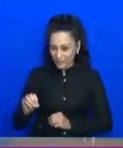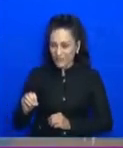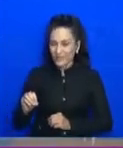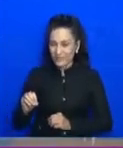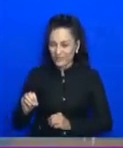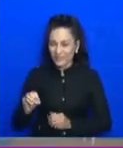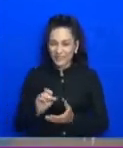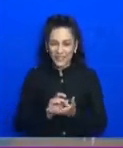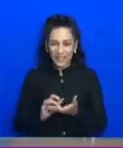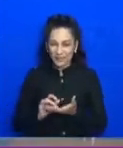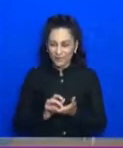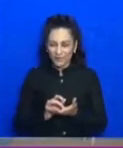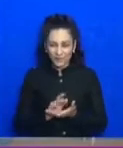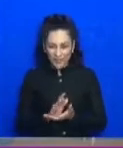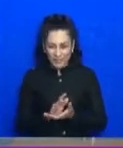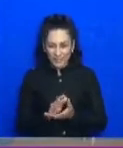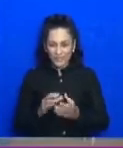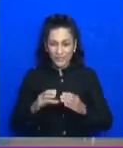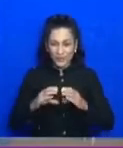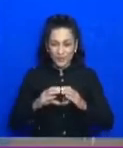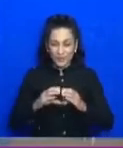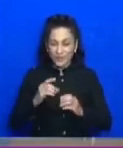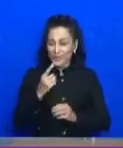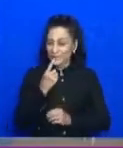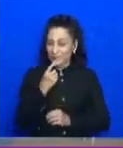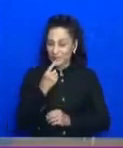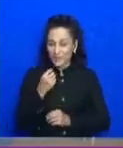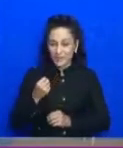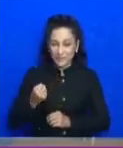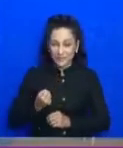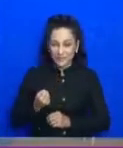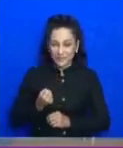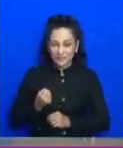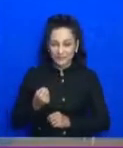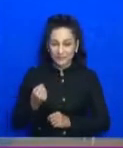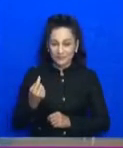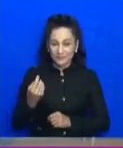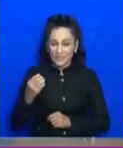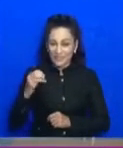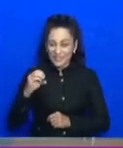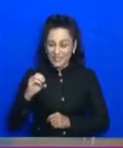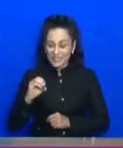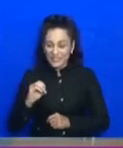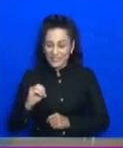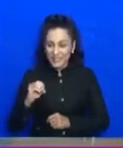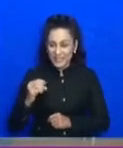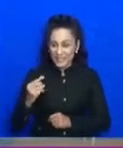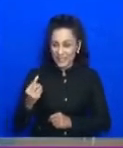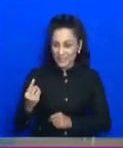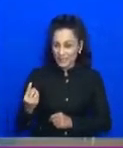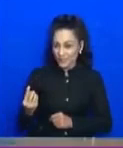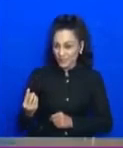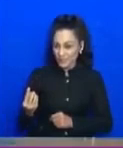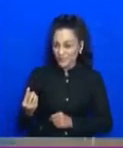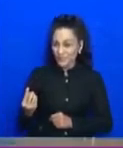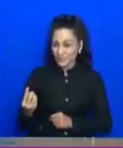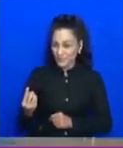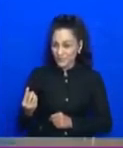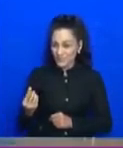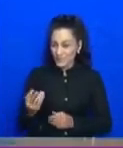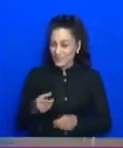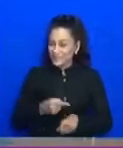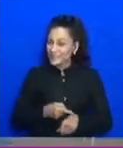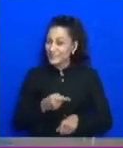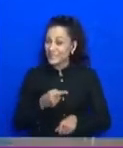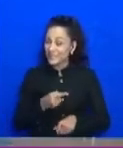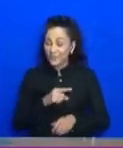2390 da Loto Fácil. Bola vermelha, número 01. Vermelha 01. E